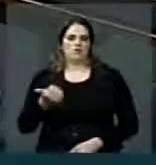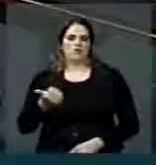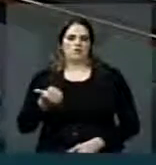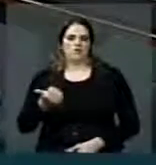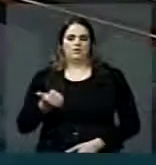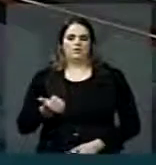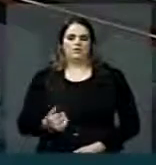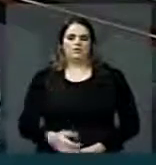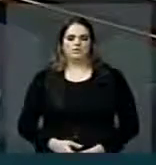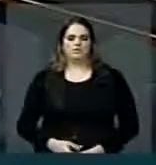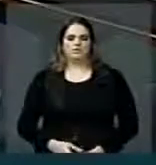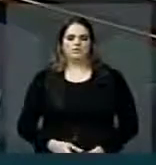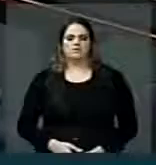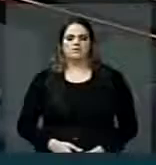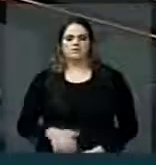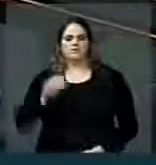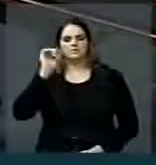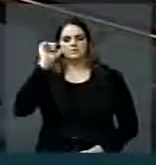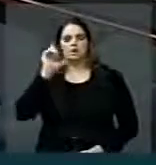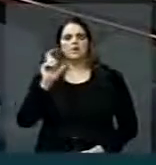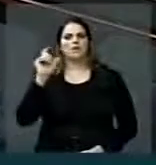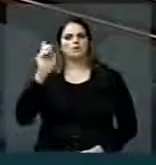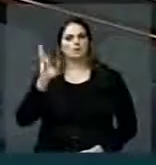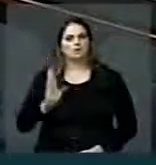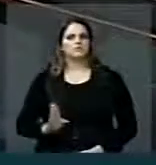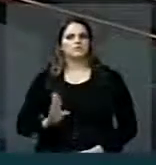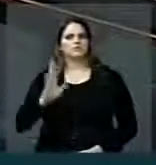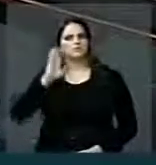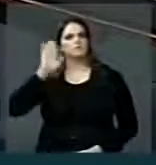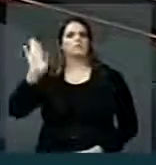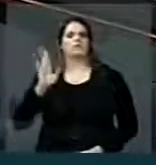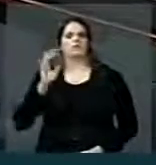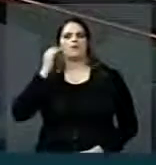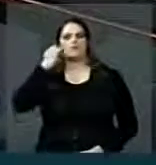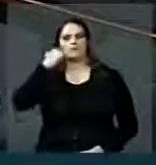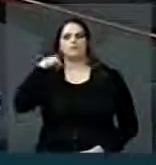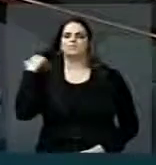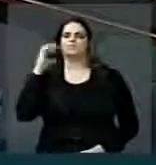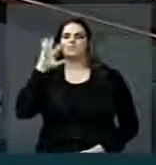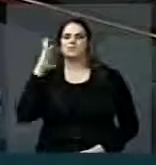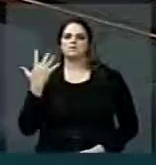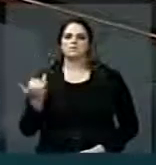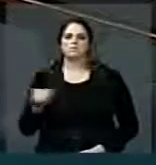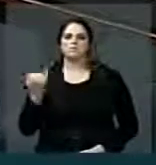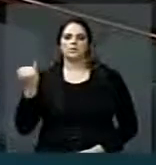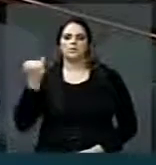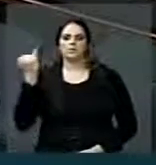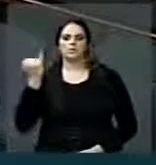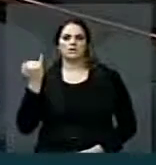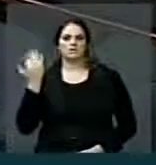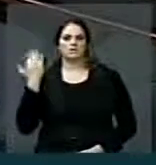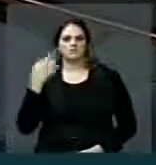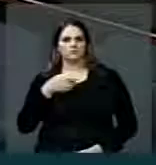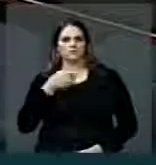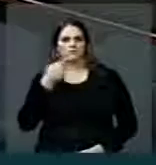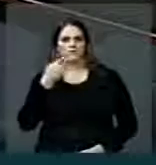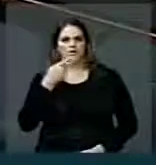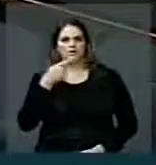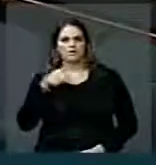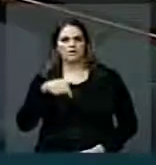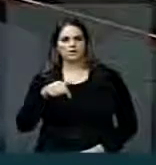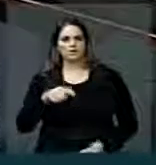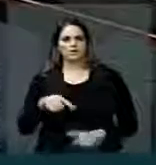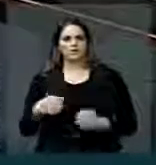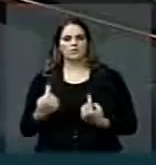qualificada do ponto de vista do interesse do país, né? Numa decisão tão importante como foi relatado aqui, como foi levantado